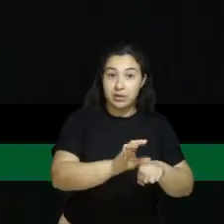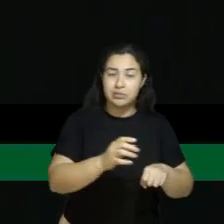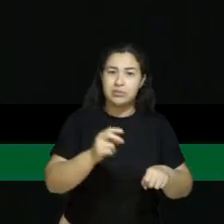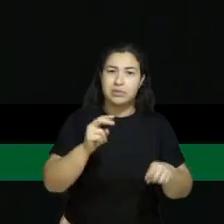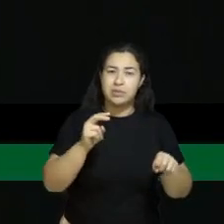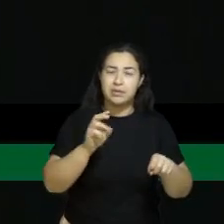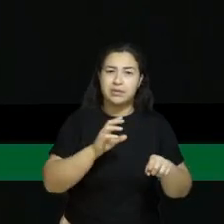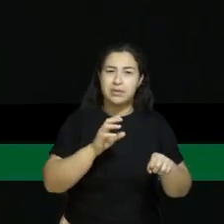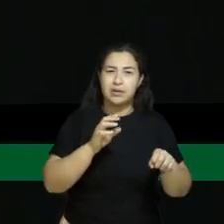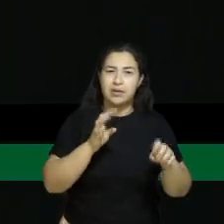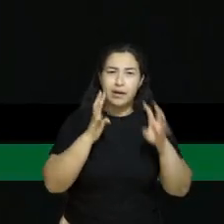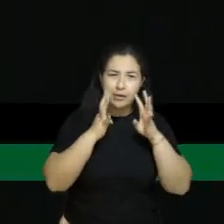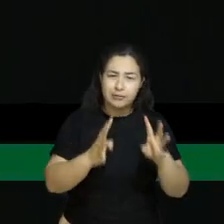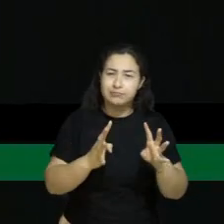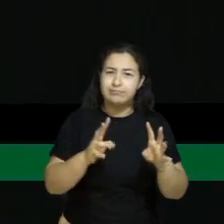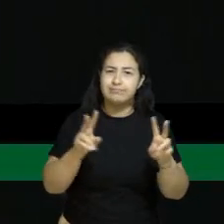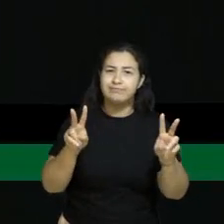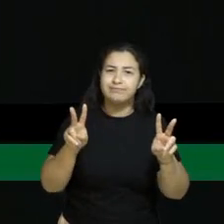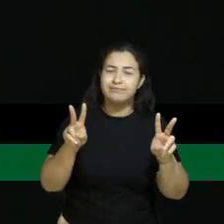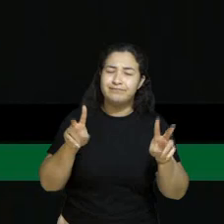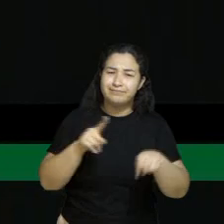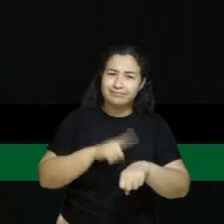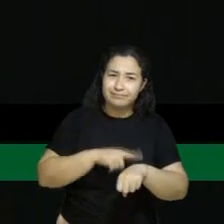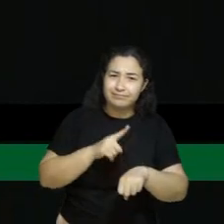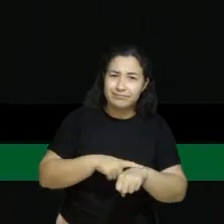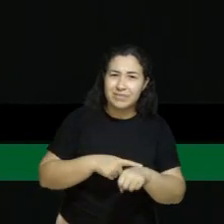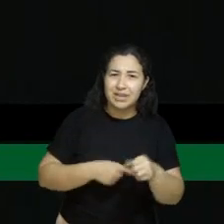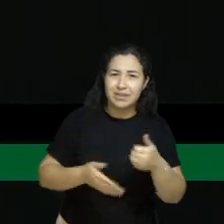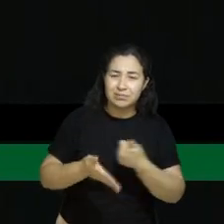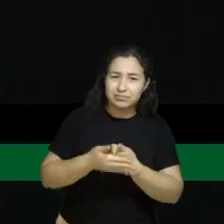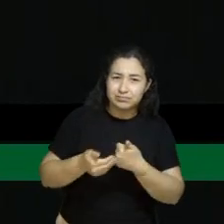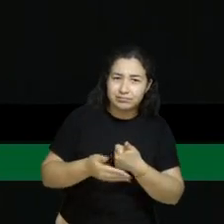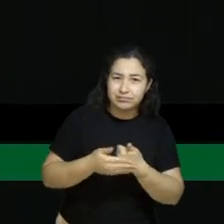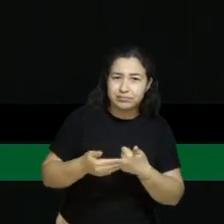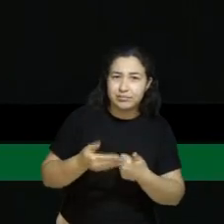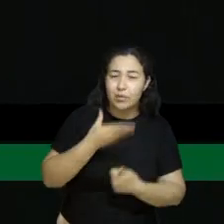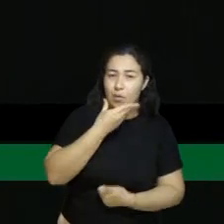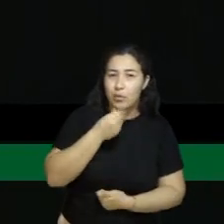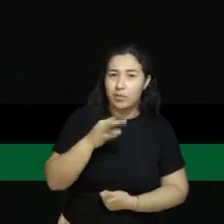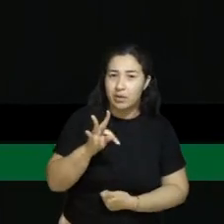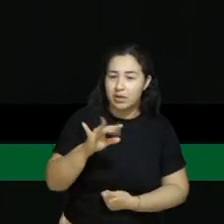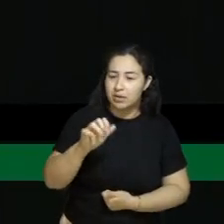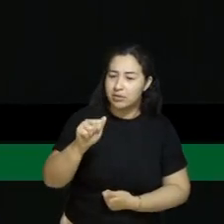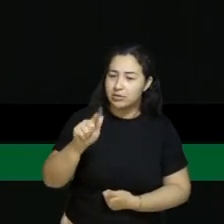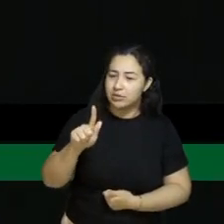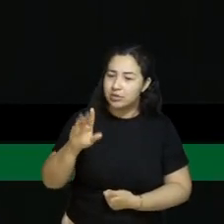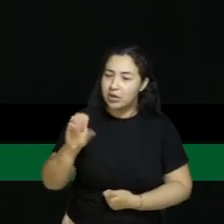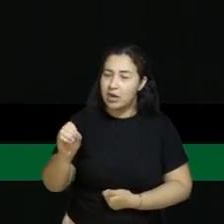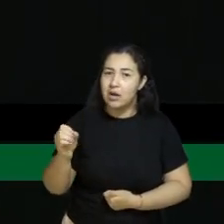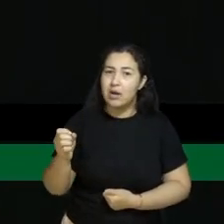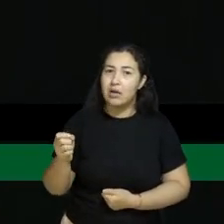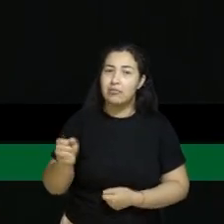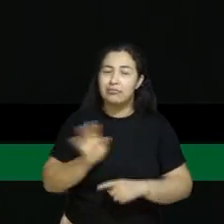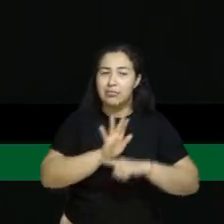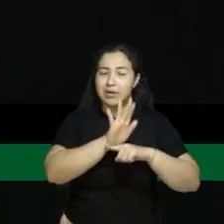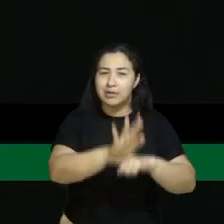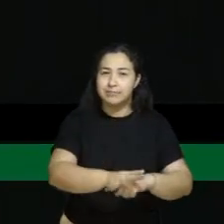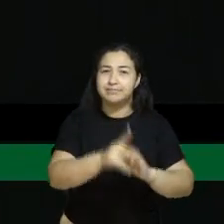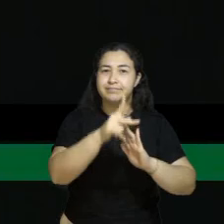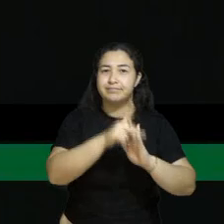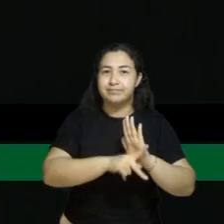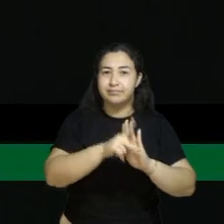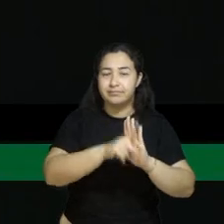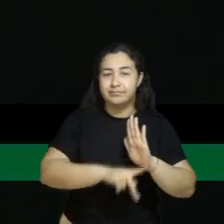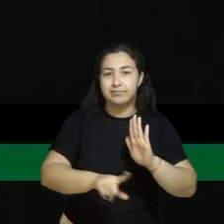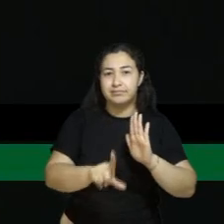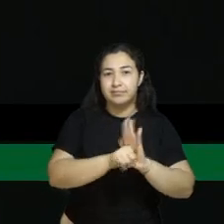um de vocês, o coração sensível do deputado Tiago Zilli, promoveram, Matheus, um projeto de lei